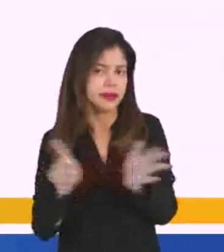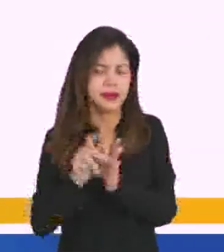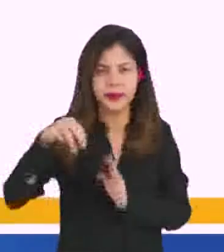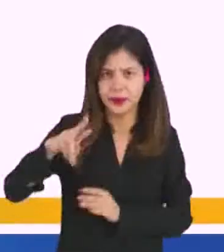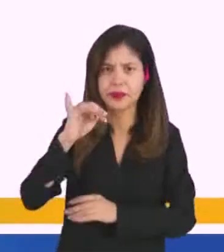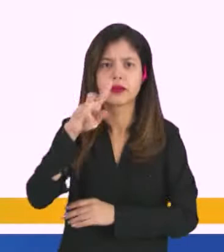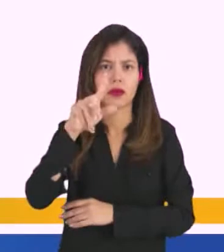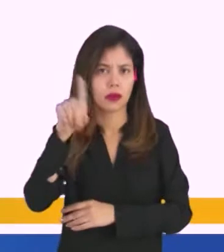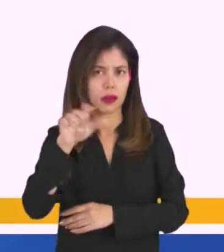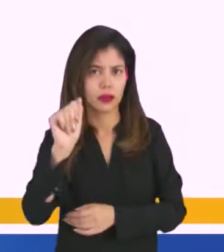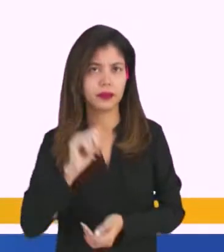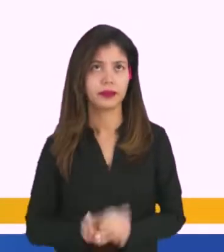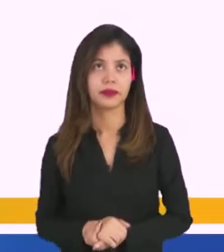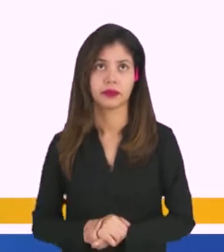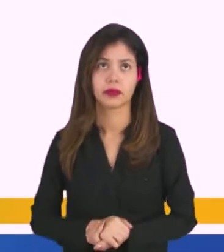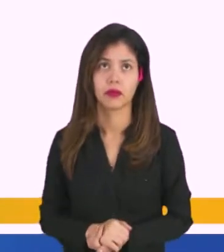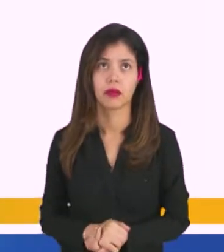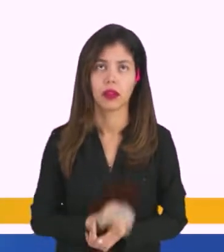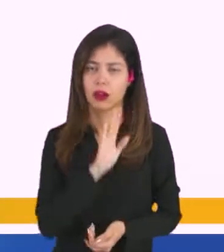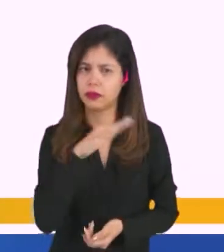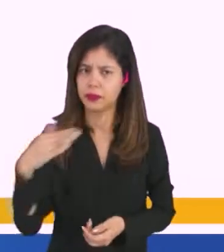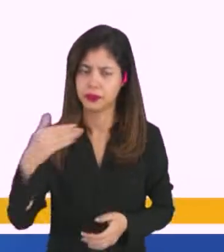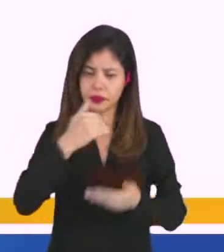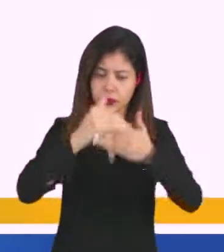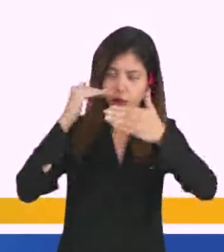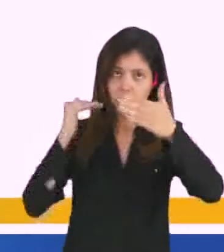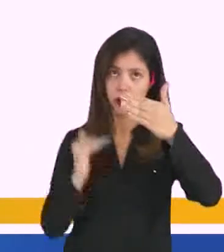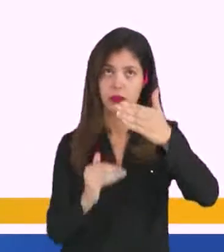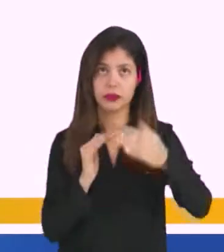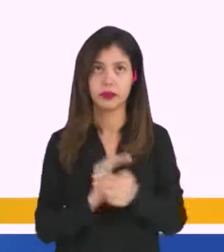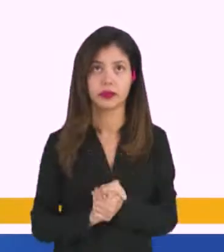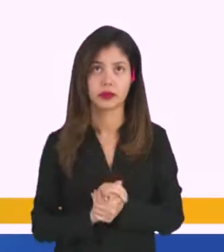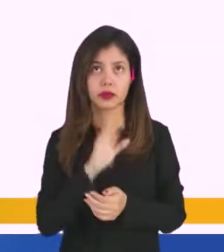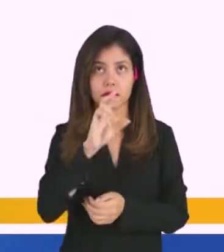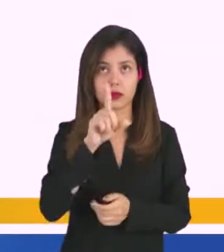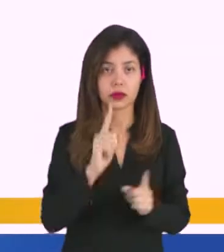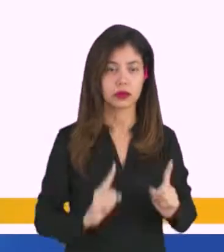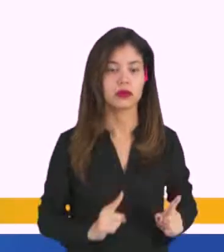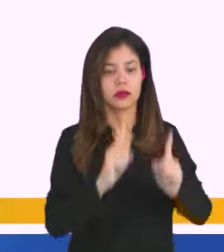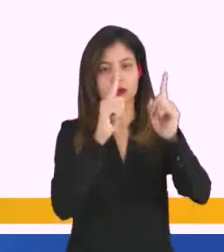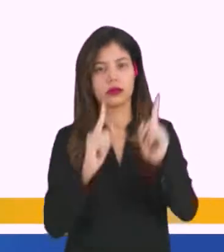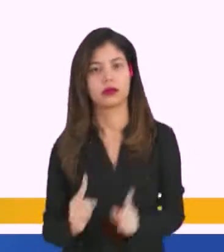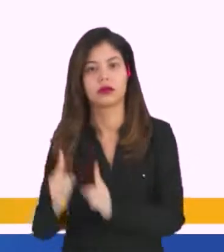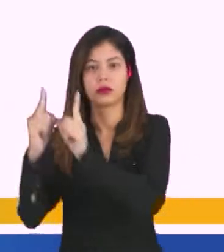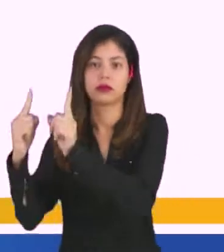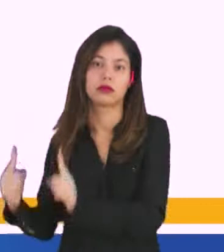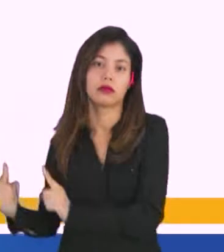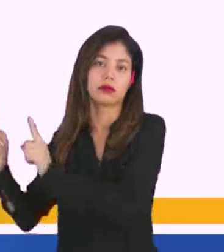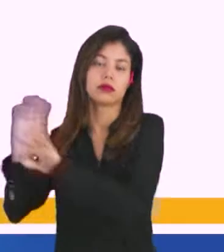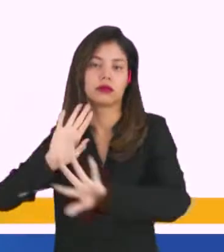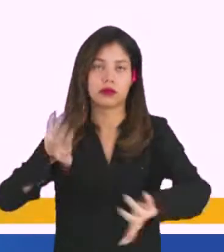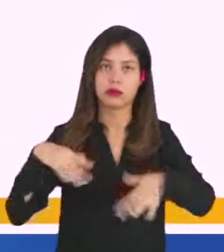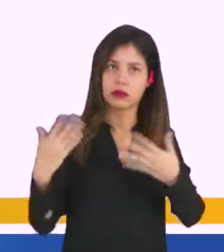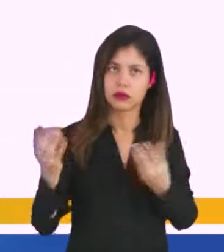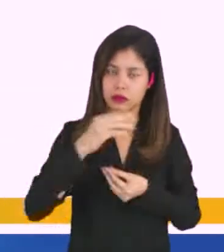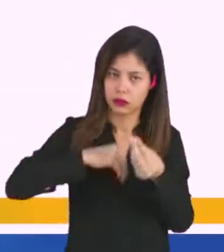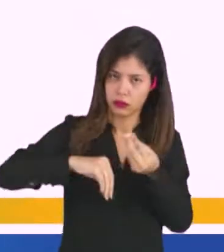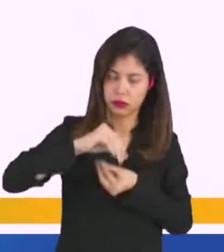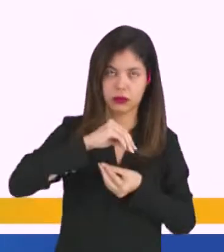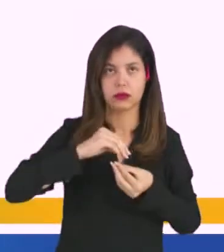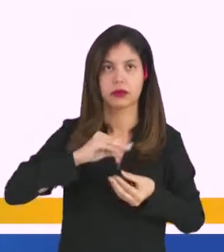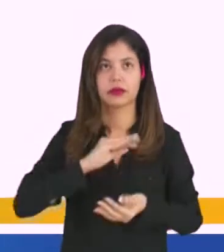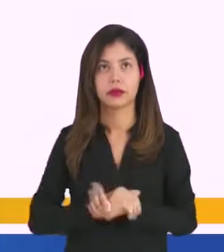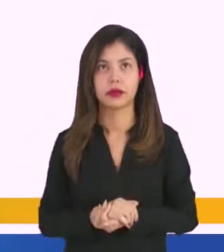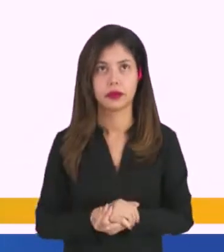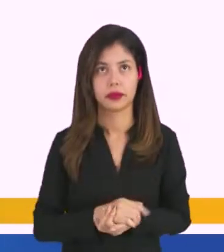natureza? Quanto ao gráfico abaixo, do tipo coluna, né? Quais seriam as variáveis